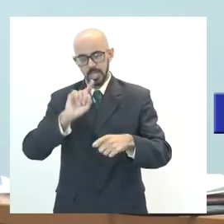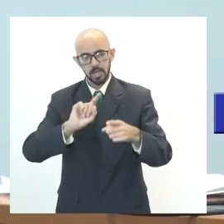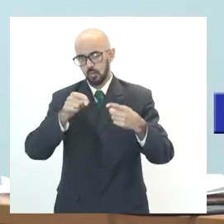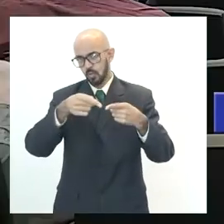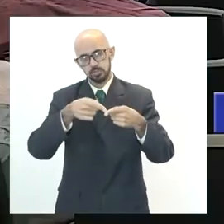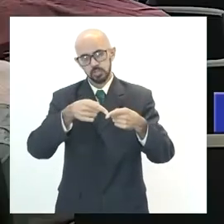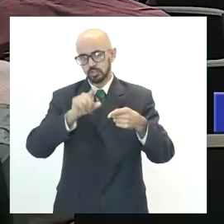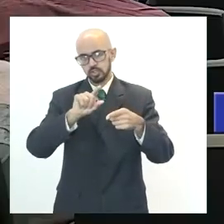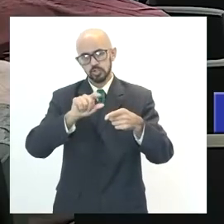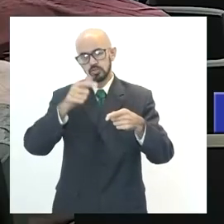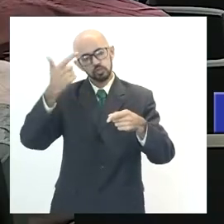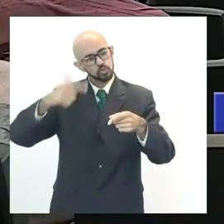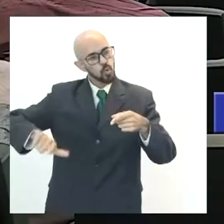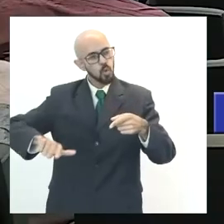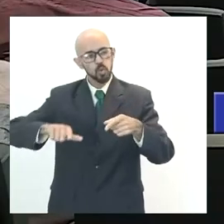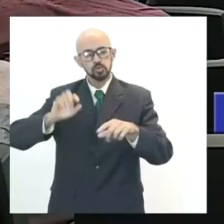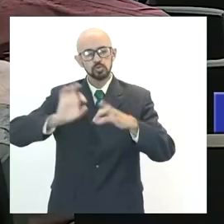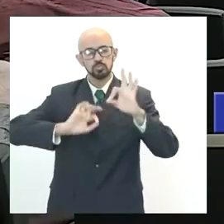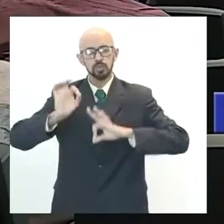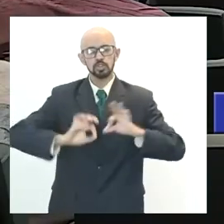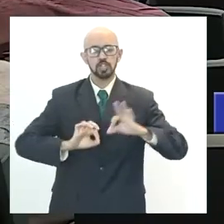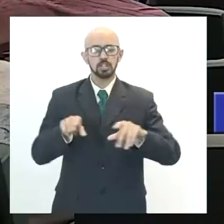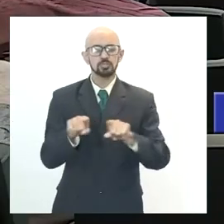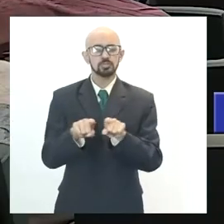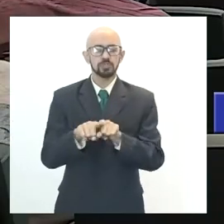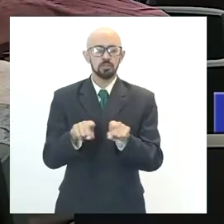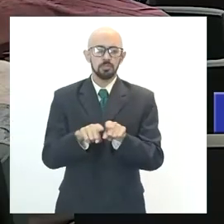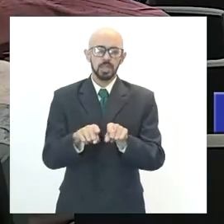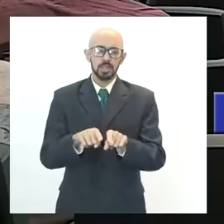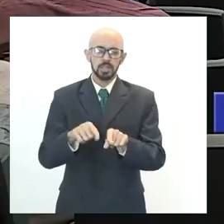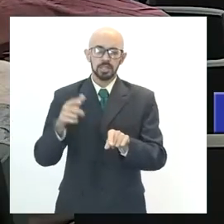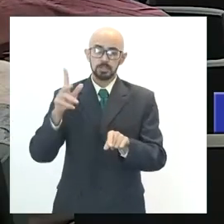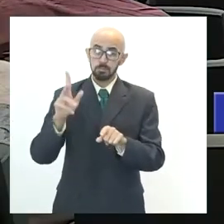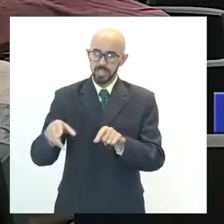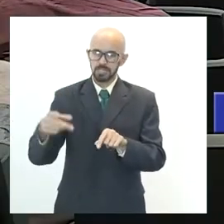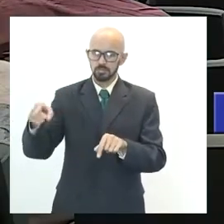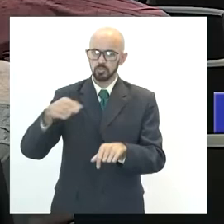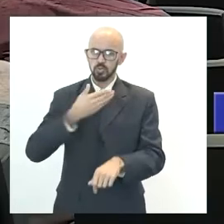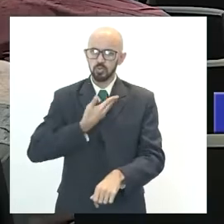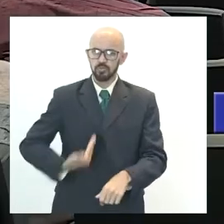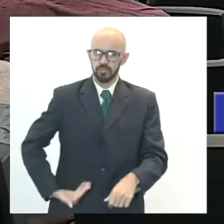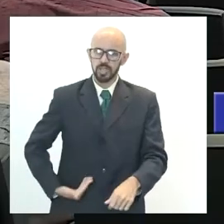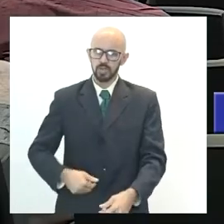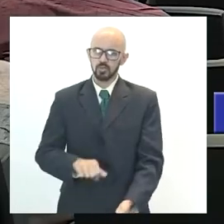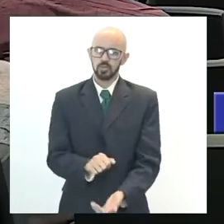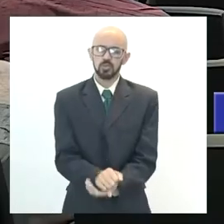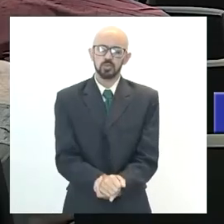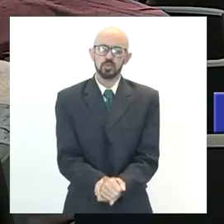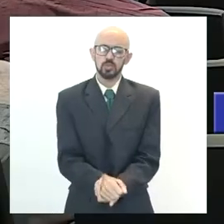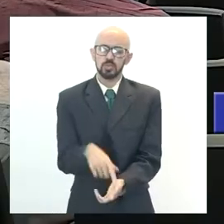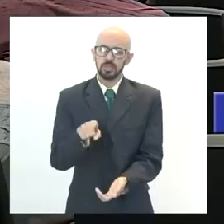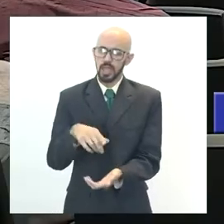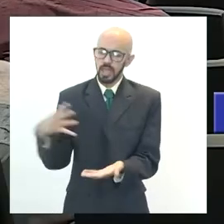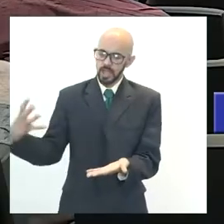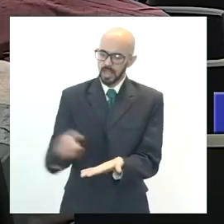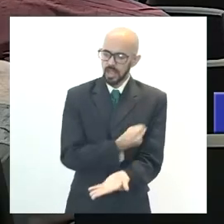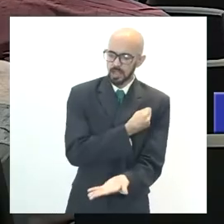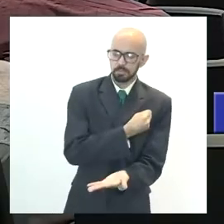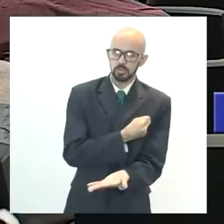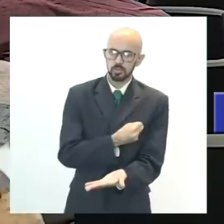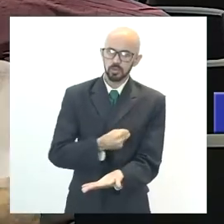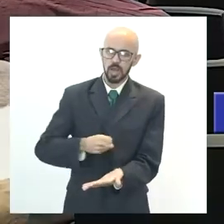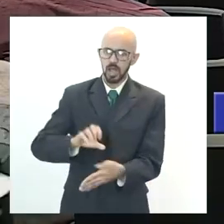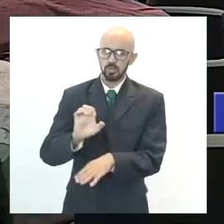é tão em linha com outros vários projetos nesse governo de governo anterior né de captura do Estado